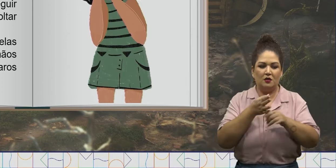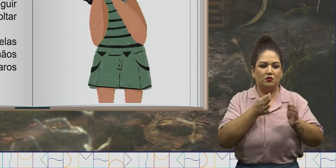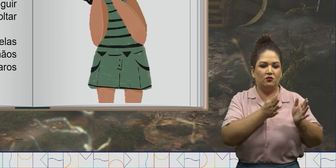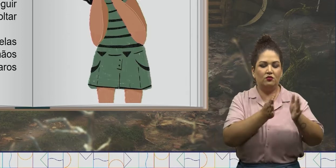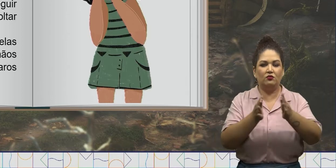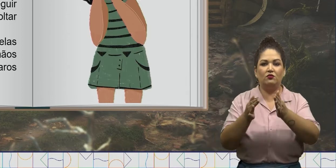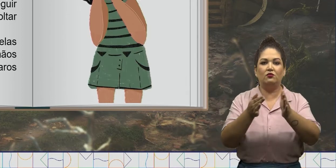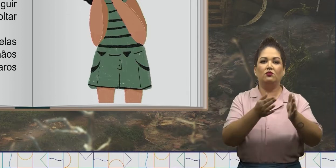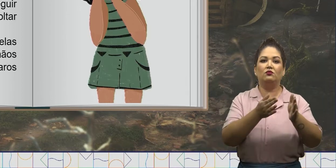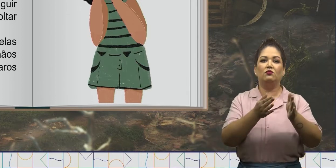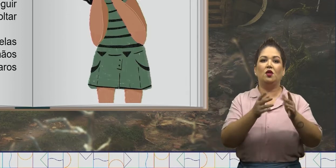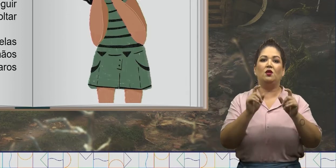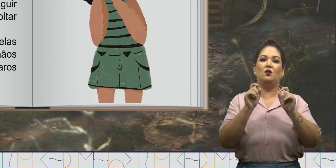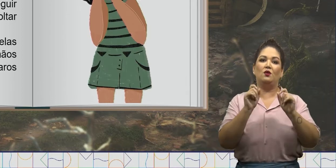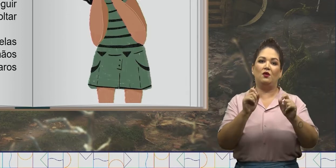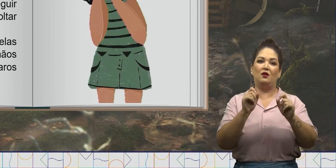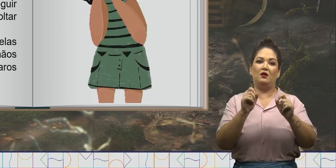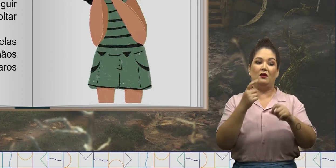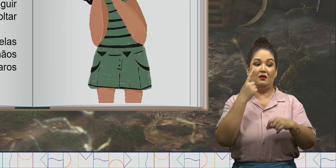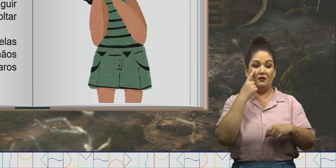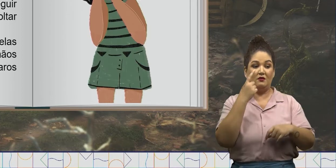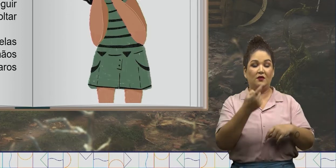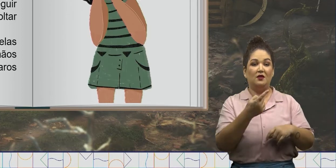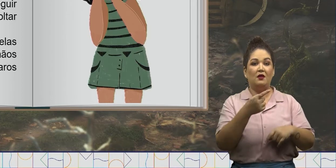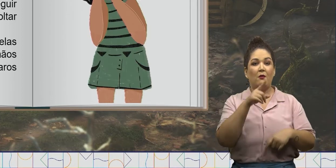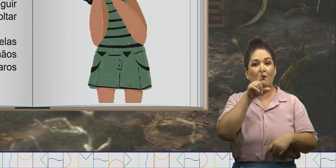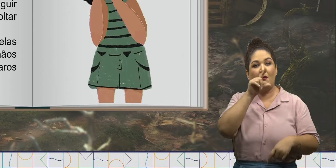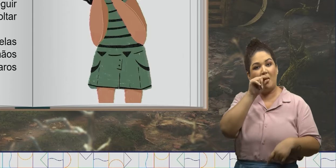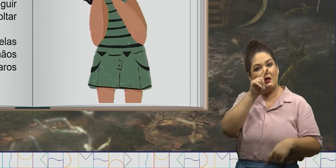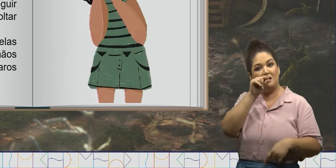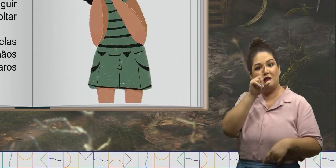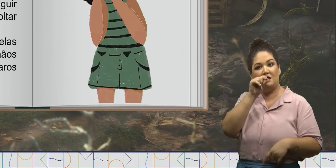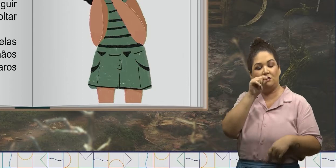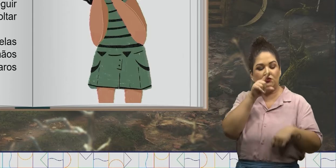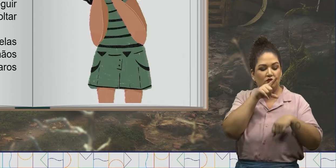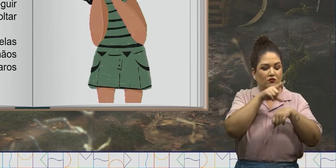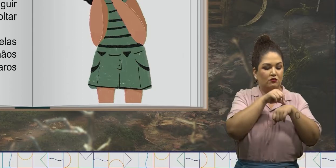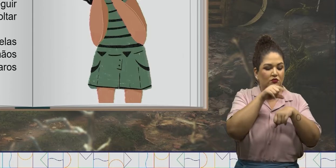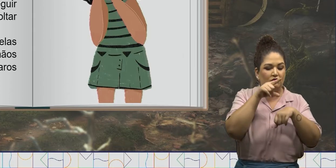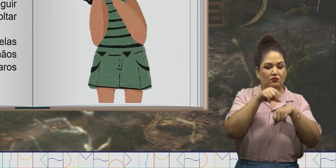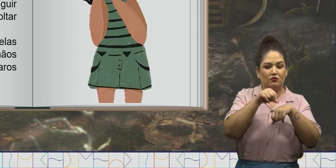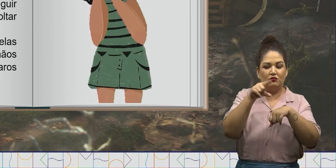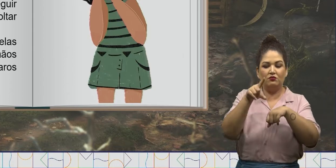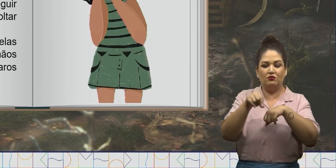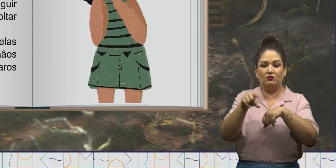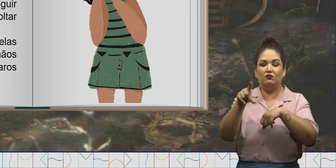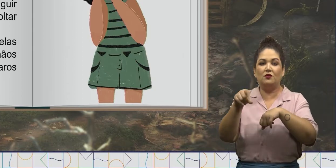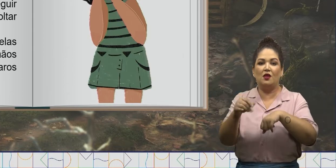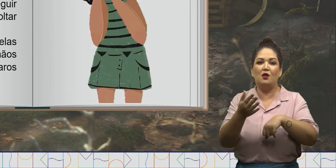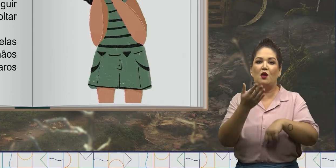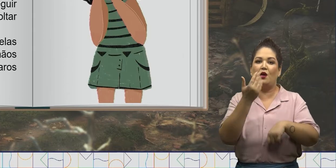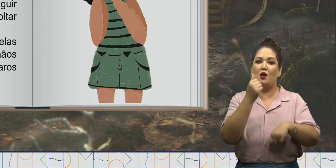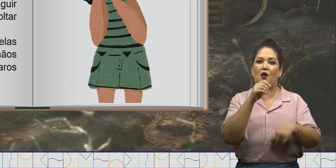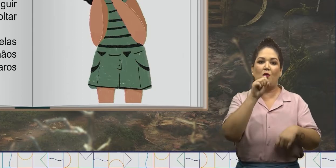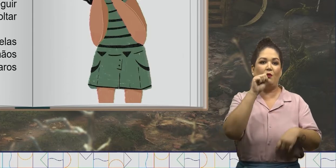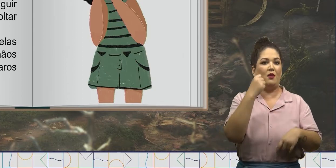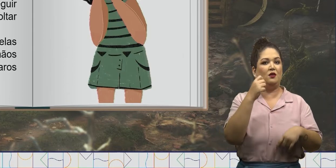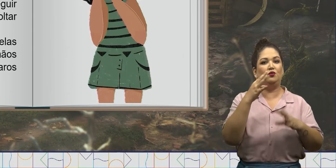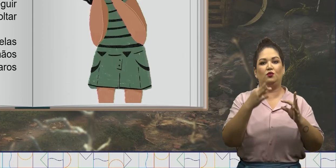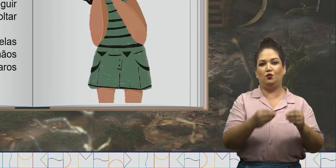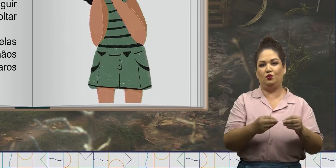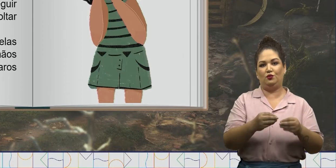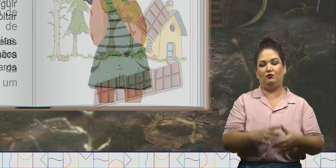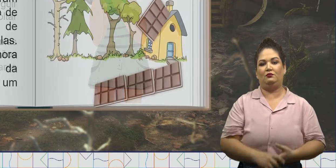pelas migalhas no chão, os irmãos perceberam que os pássaros haviam